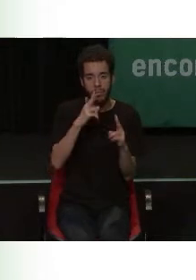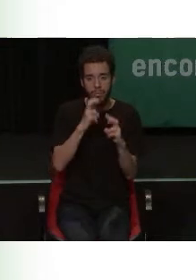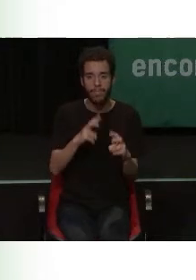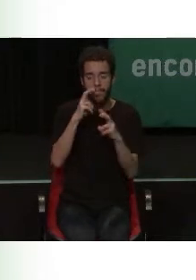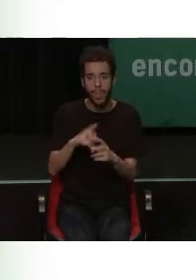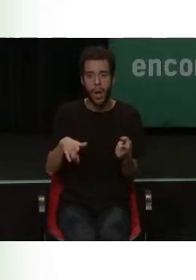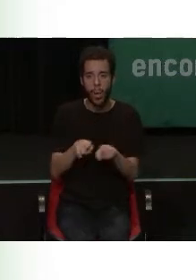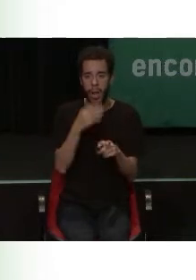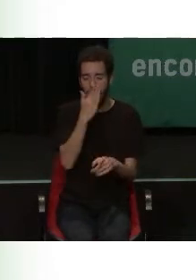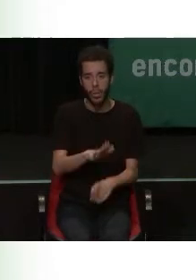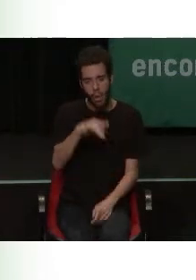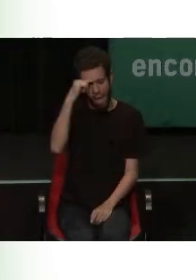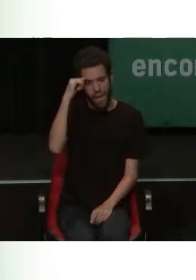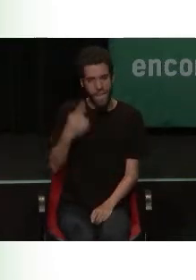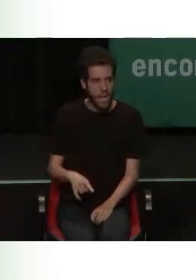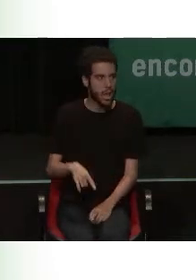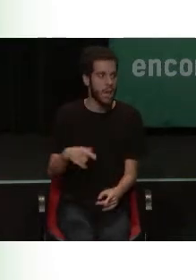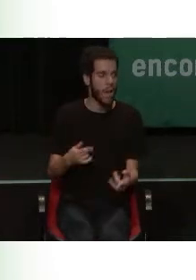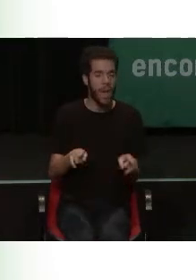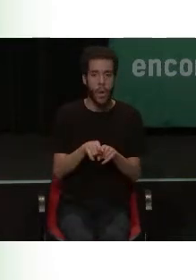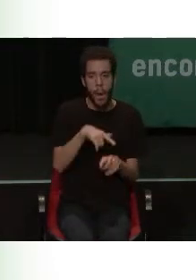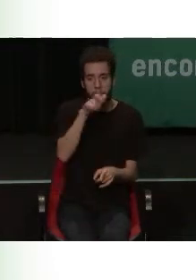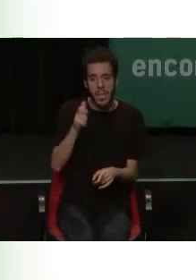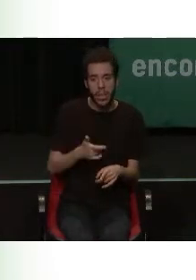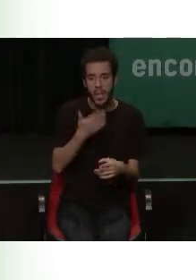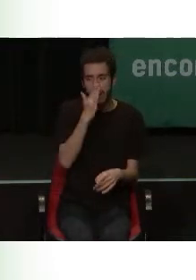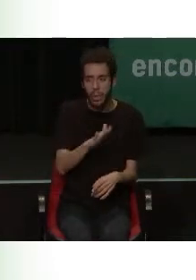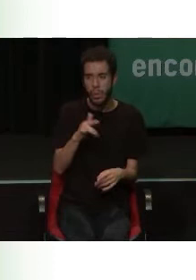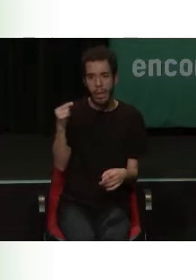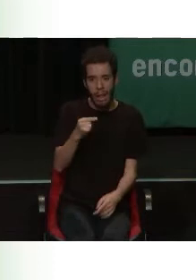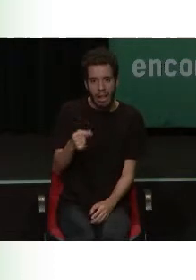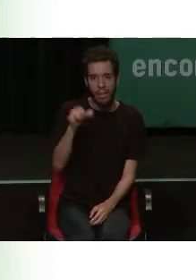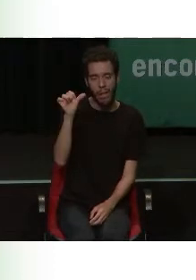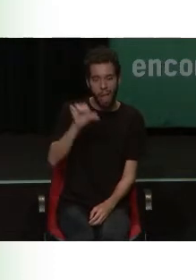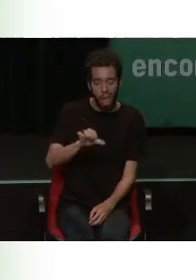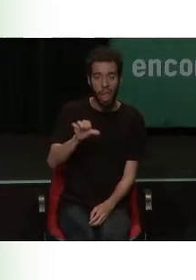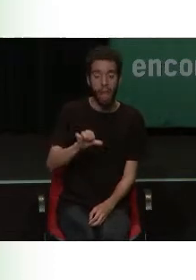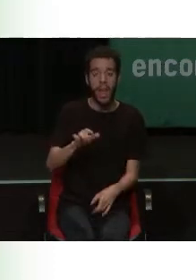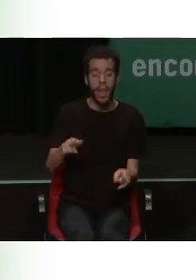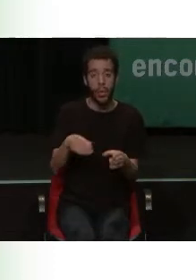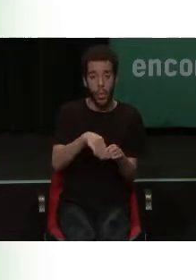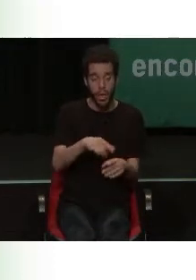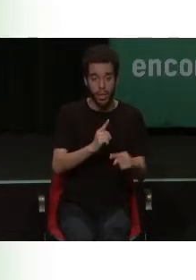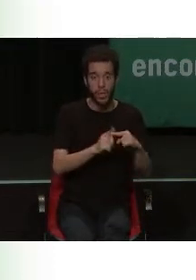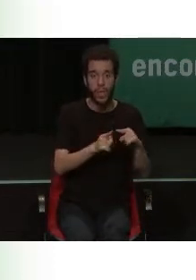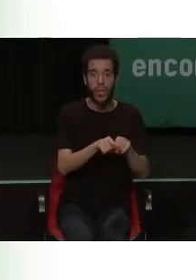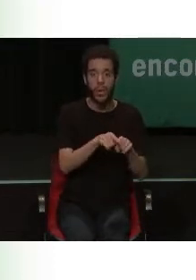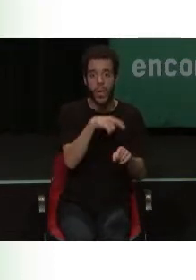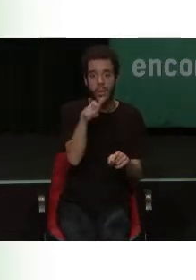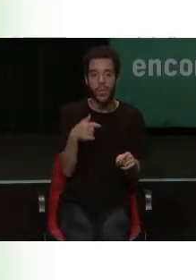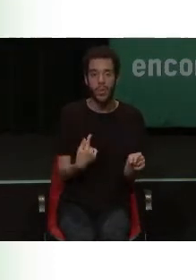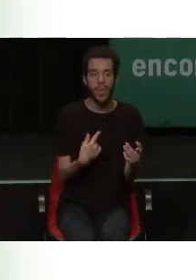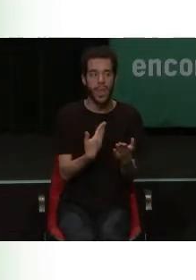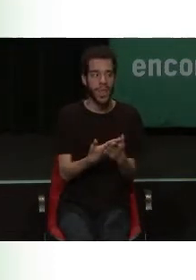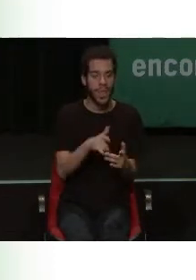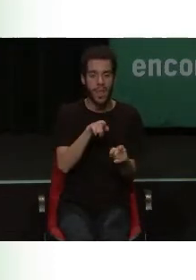temperamento difícil, em que se verificou que pessoas com temperamento difícil, num contexto favorável, eram aquelas que tiravam